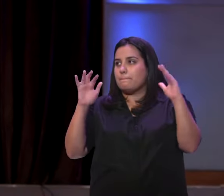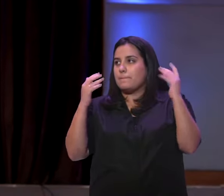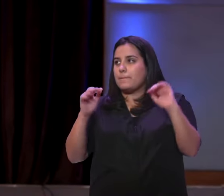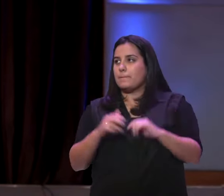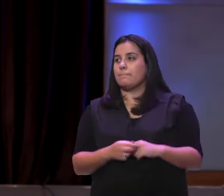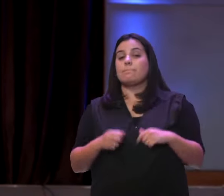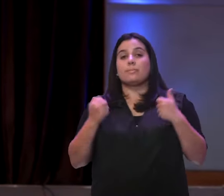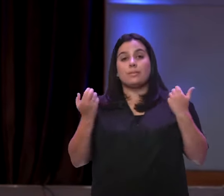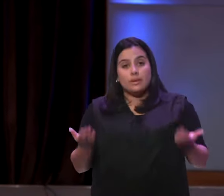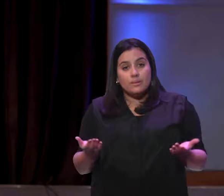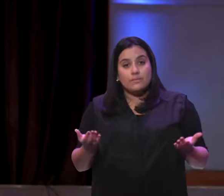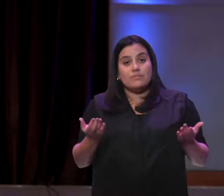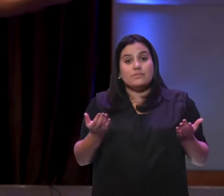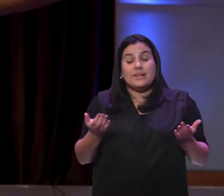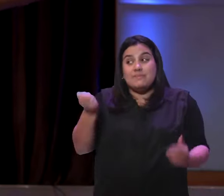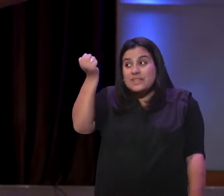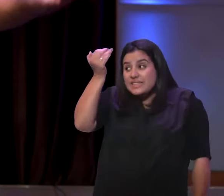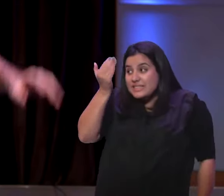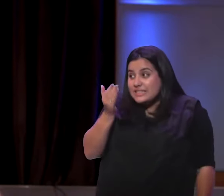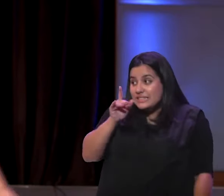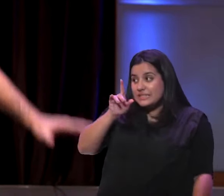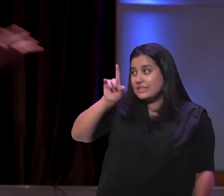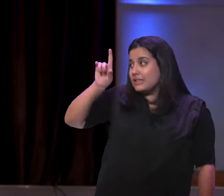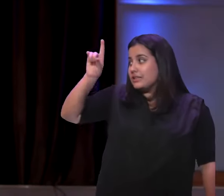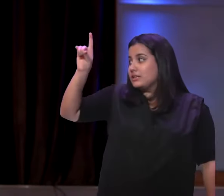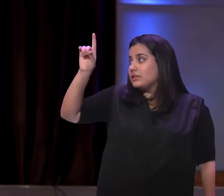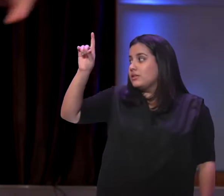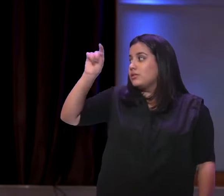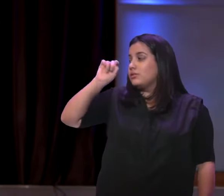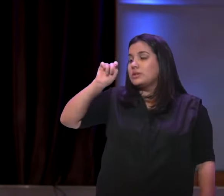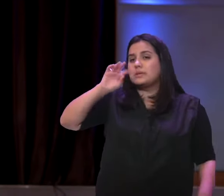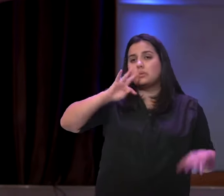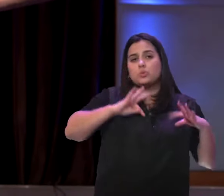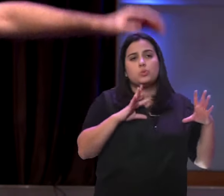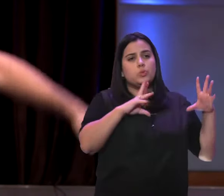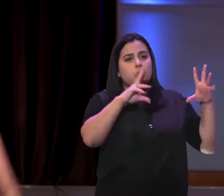Quando a presença de Deus chega, tudo muda.